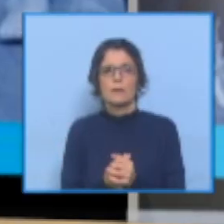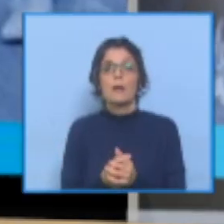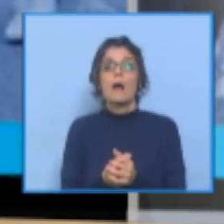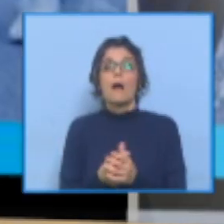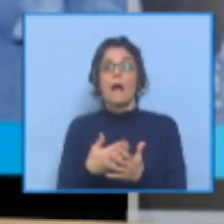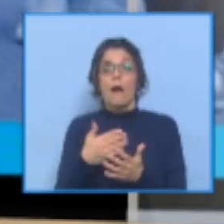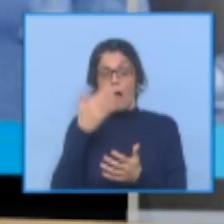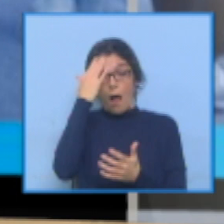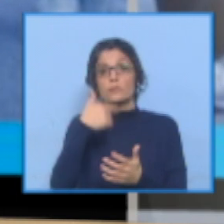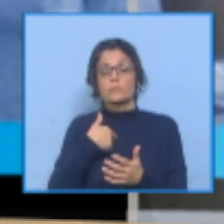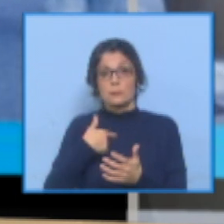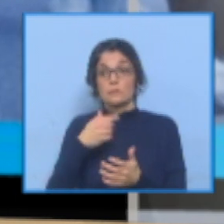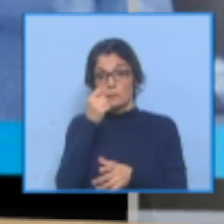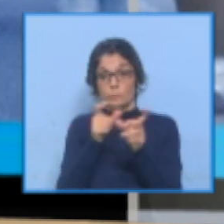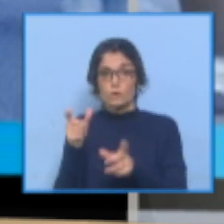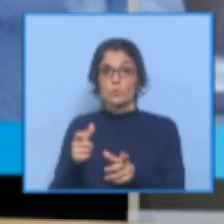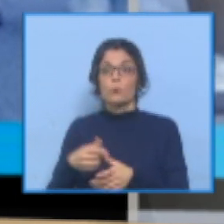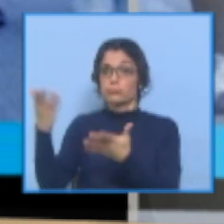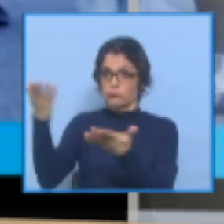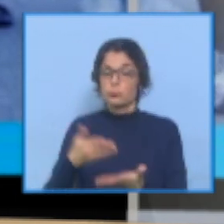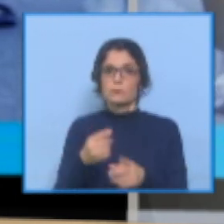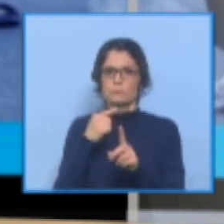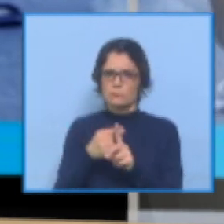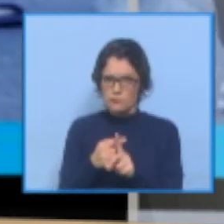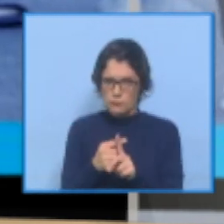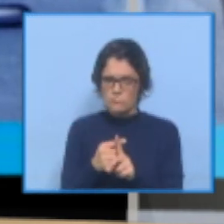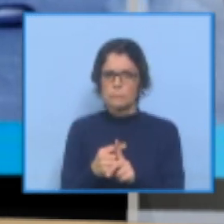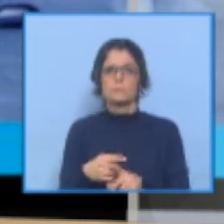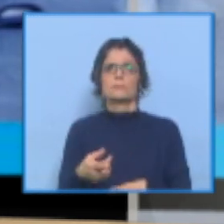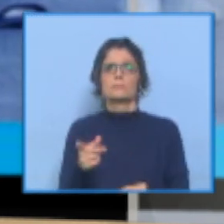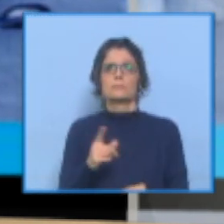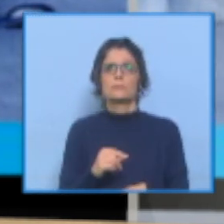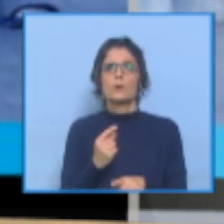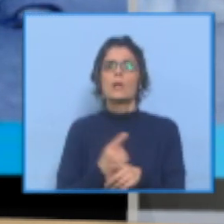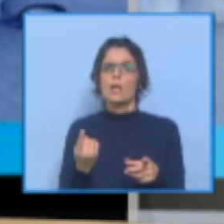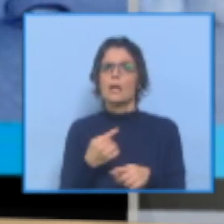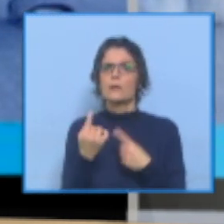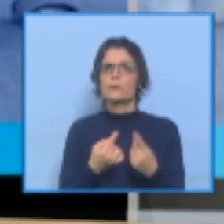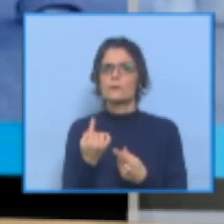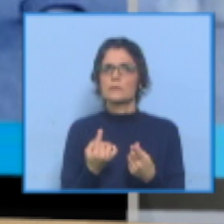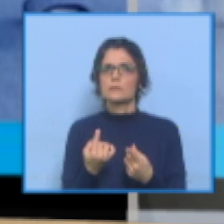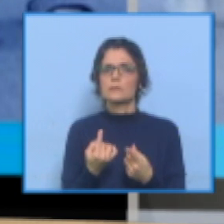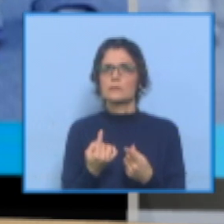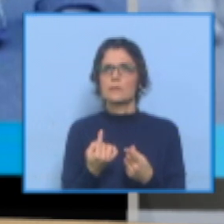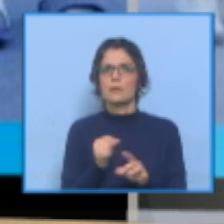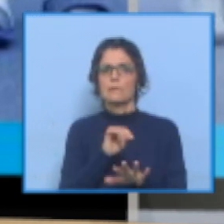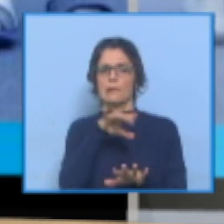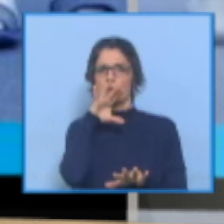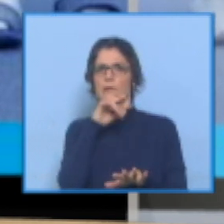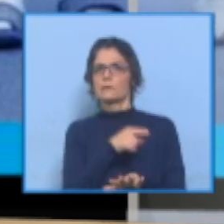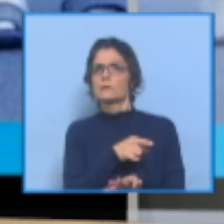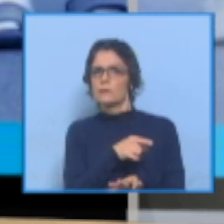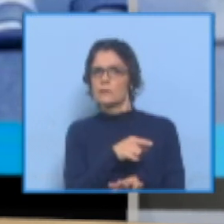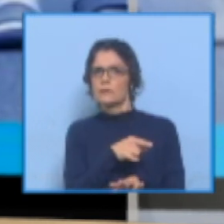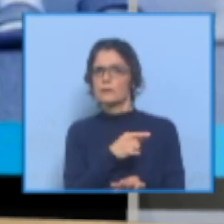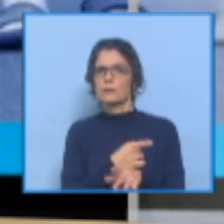recebido porque, tal está como disse, portanto, muitas vezes é com surpresa que se recebe esta notícia, por